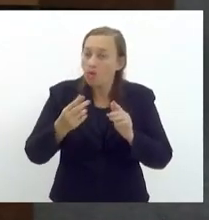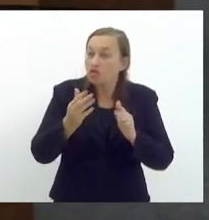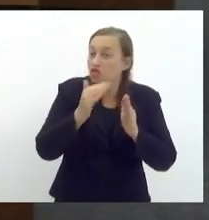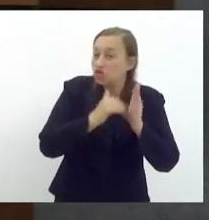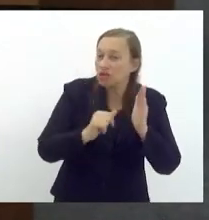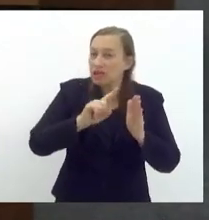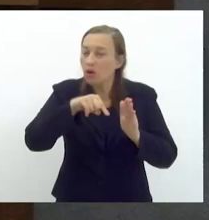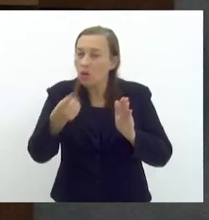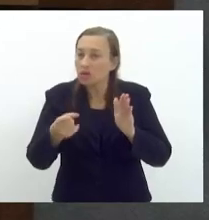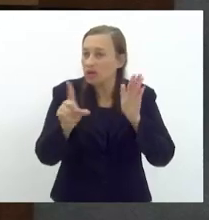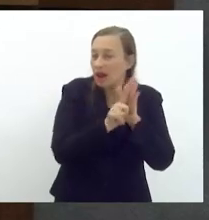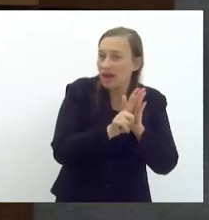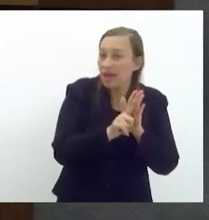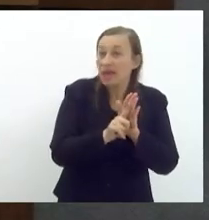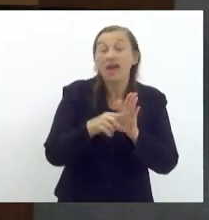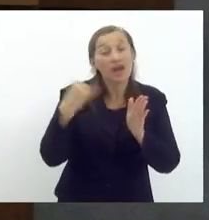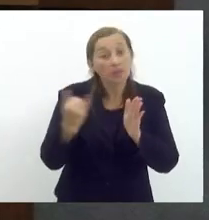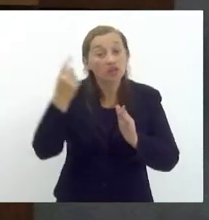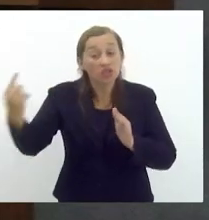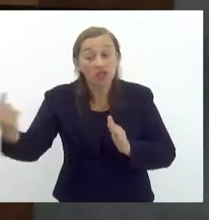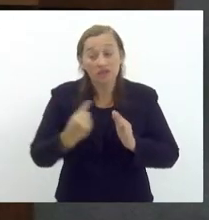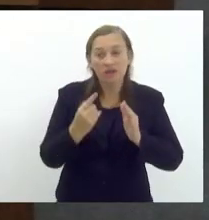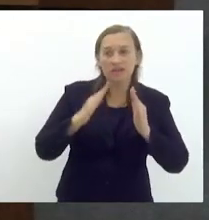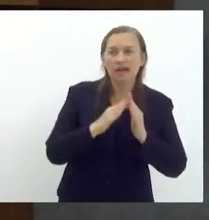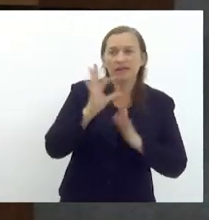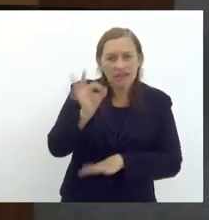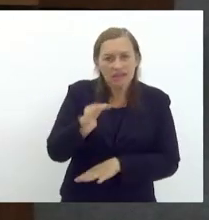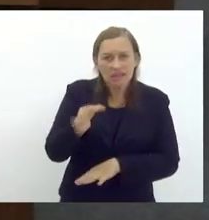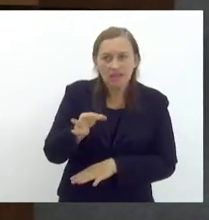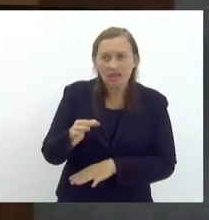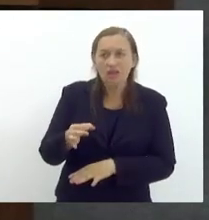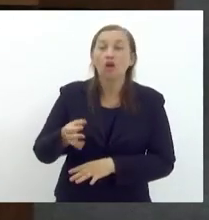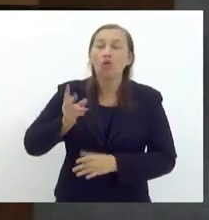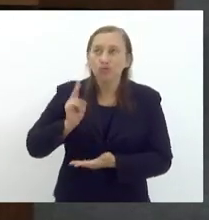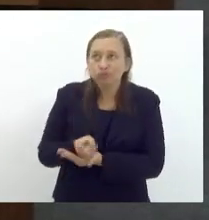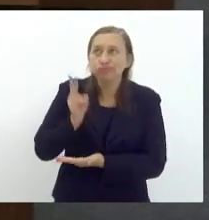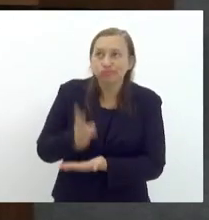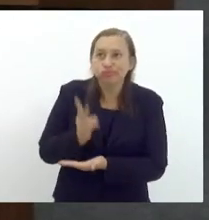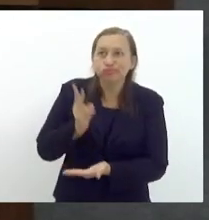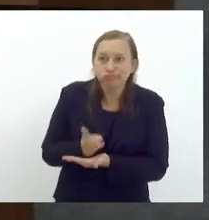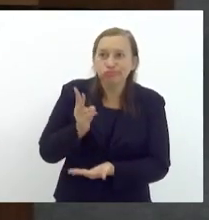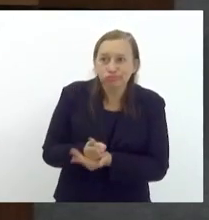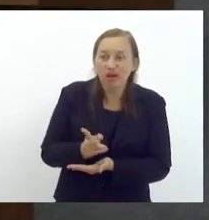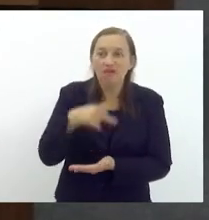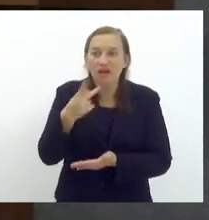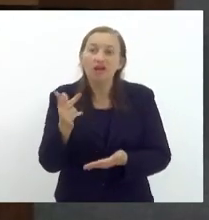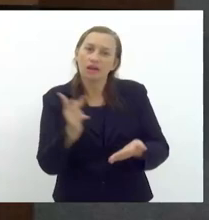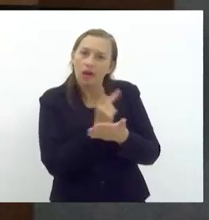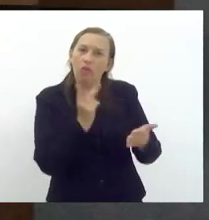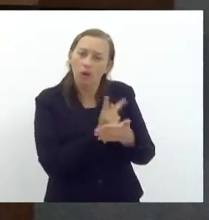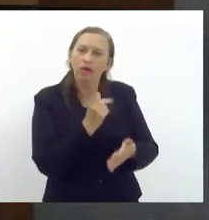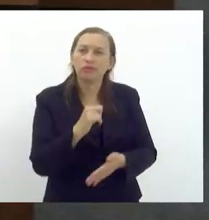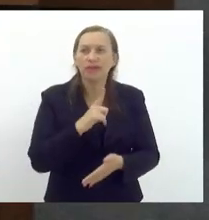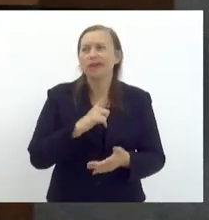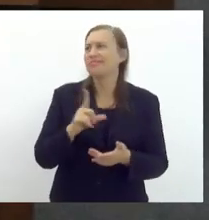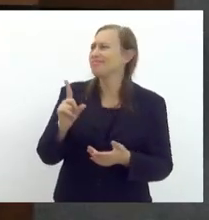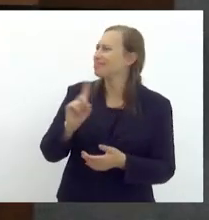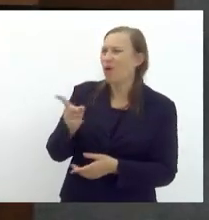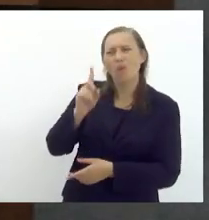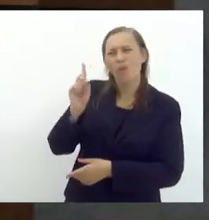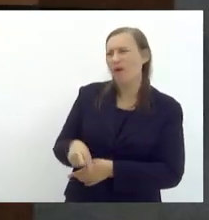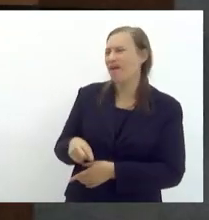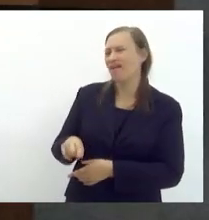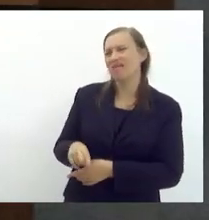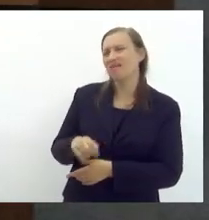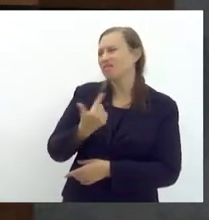absolutamente legítimo nessa casa portanto Está correto vossa excelência continue insistindo que há um erro de procedimento e Definitivamente não